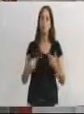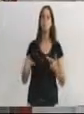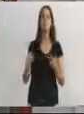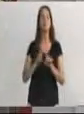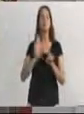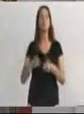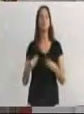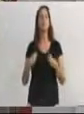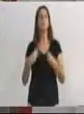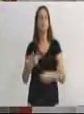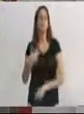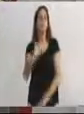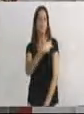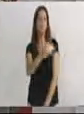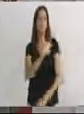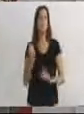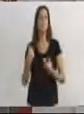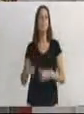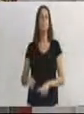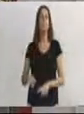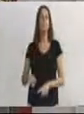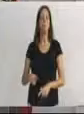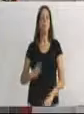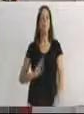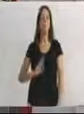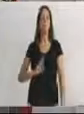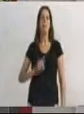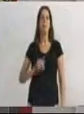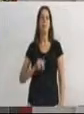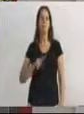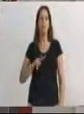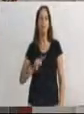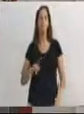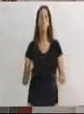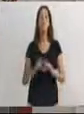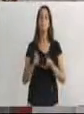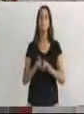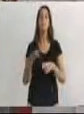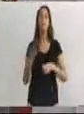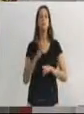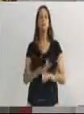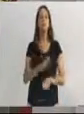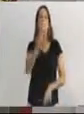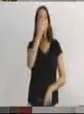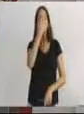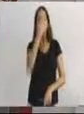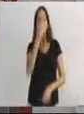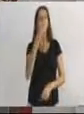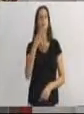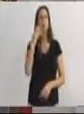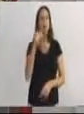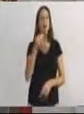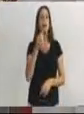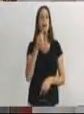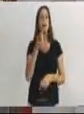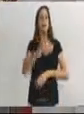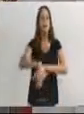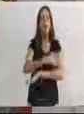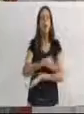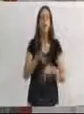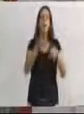contra raiva aos principalmente os animais abandonados na cidade essa é mais uma demonstração de que mesmo em ações